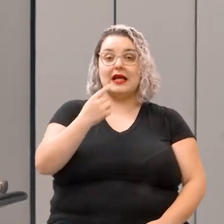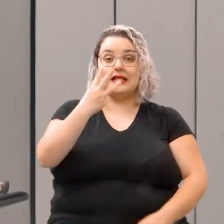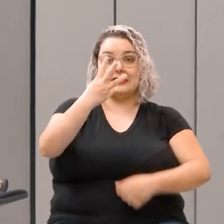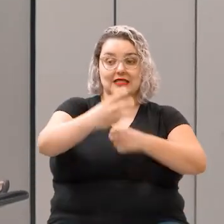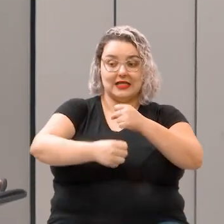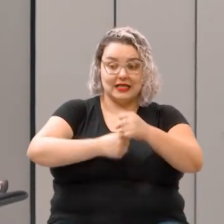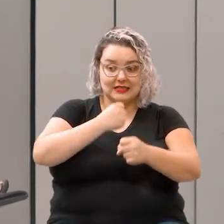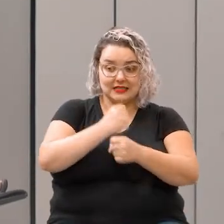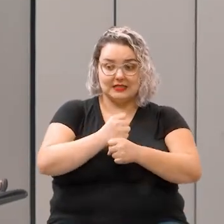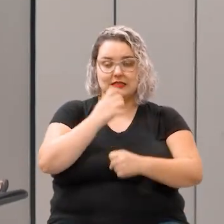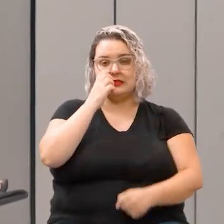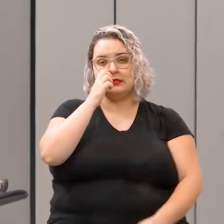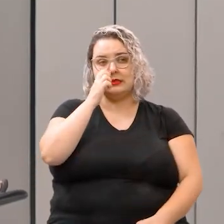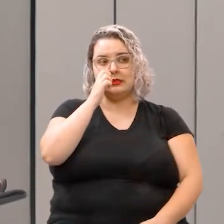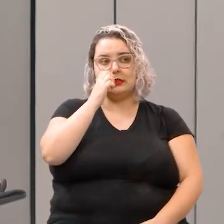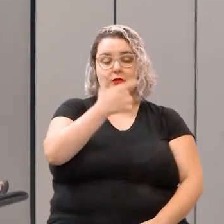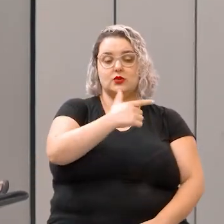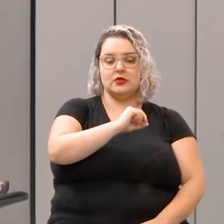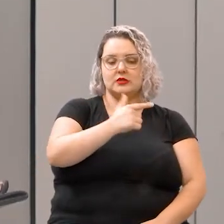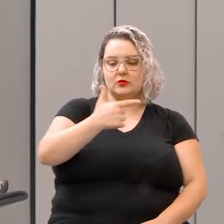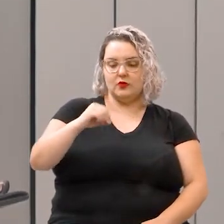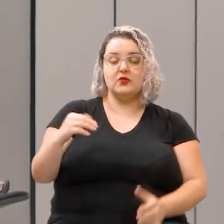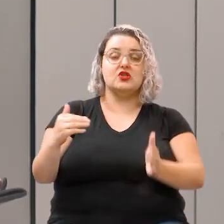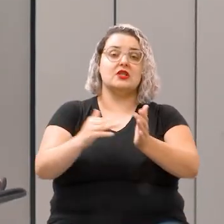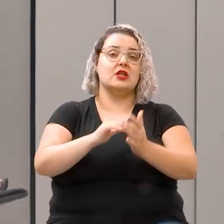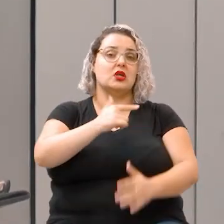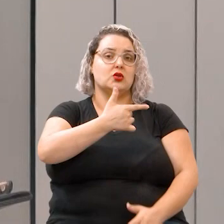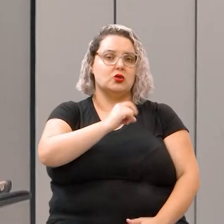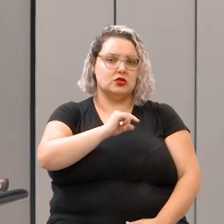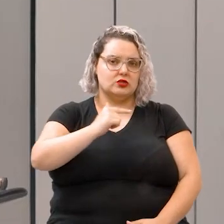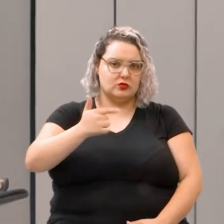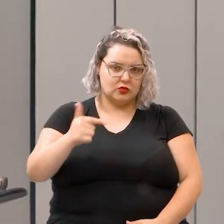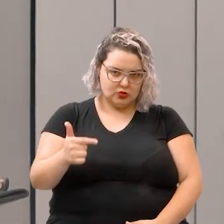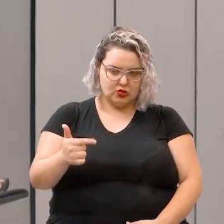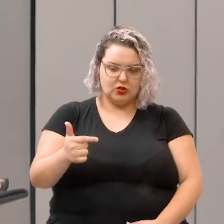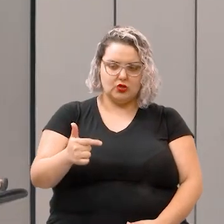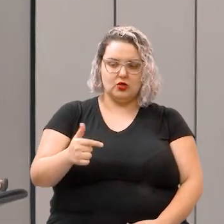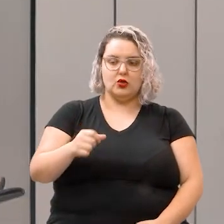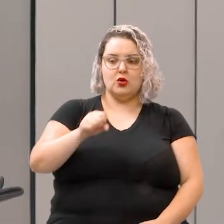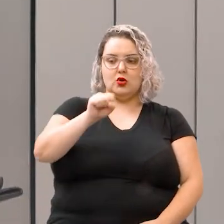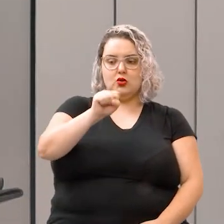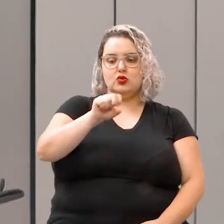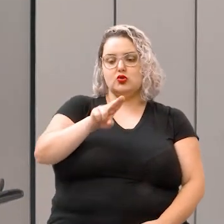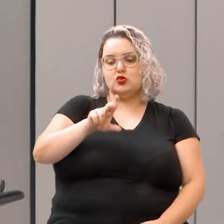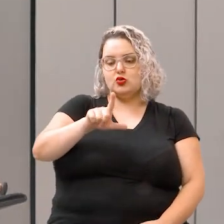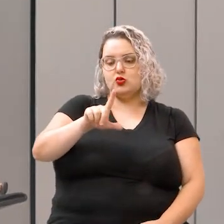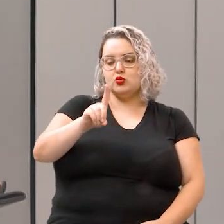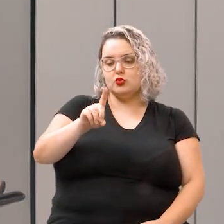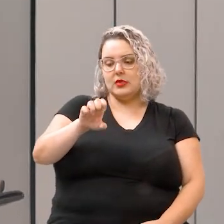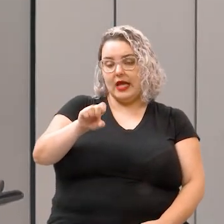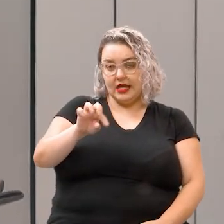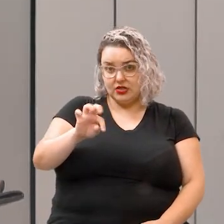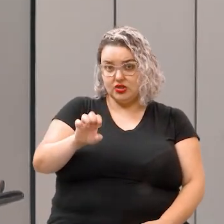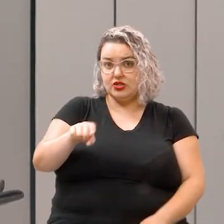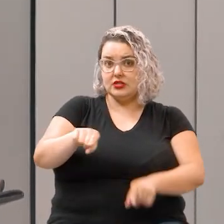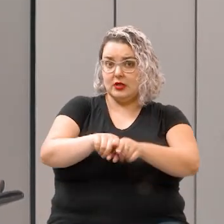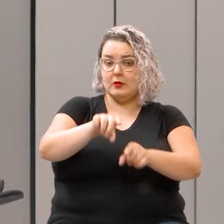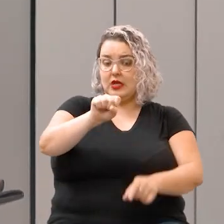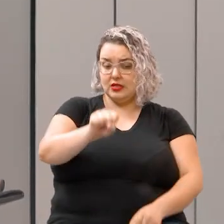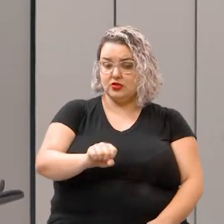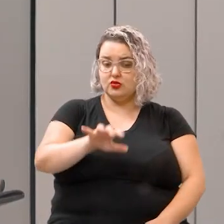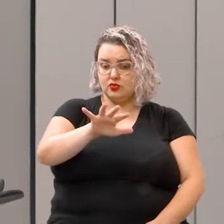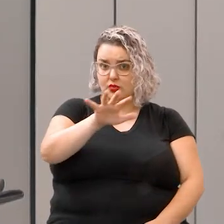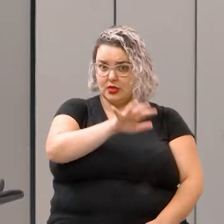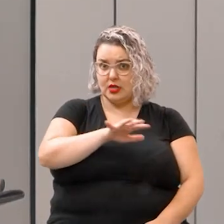triênio. Eles fizeram de 2020 a 2022, com regiões Sudeste e Sul, que apresentam as